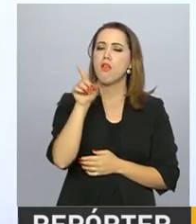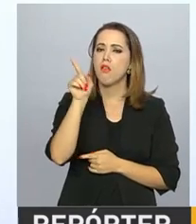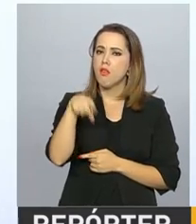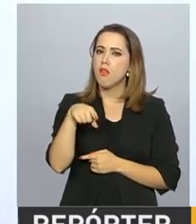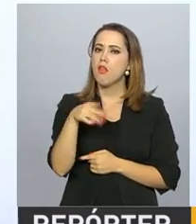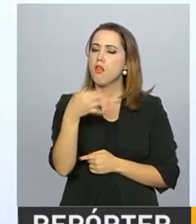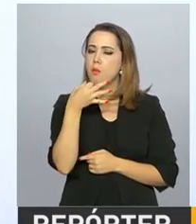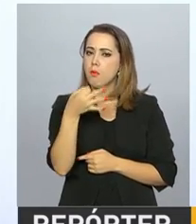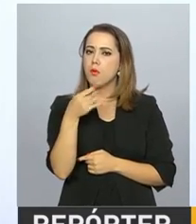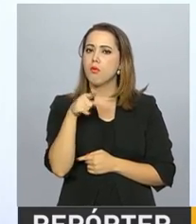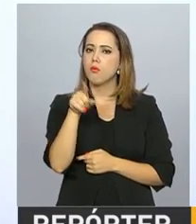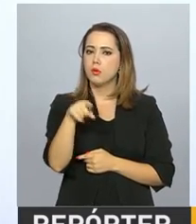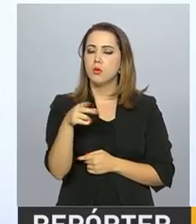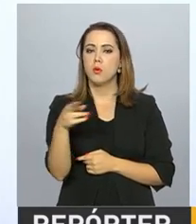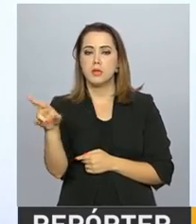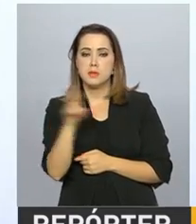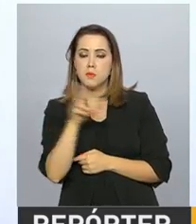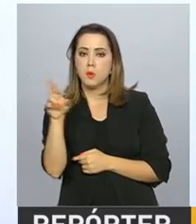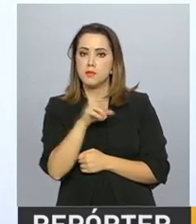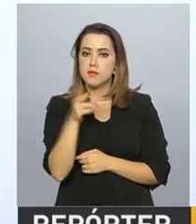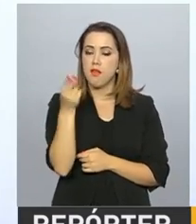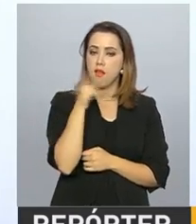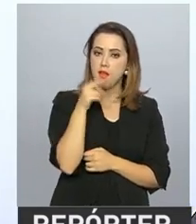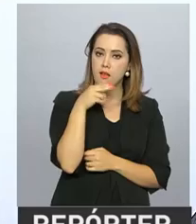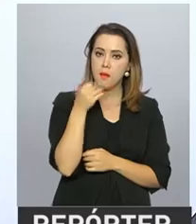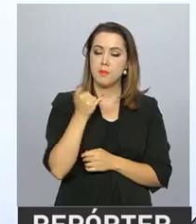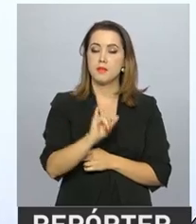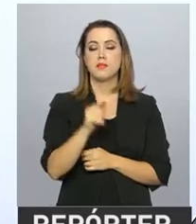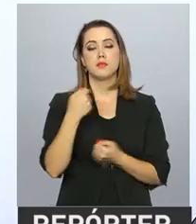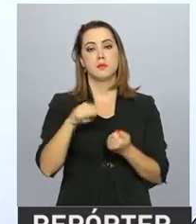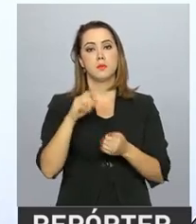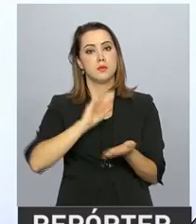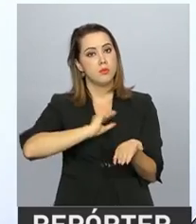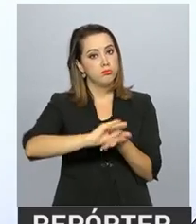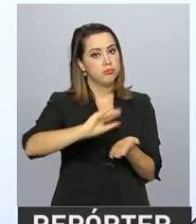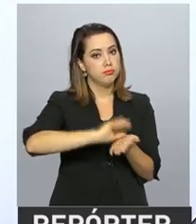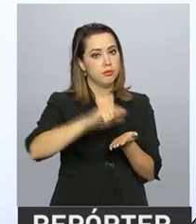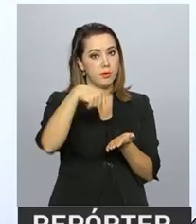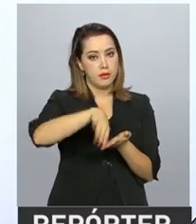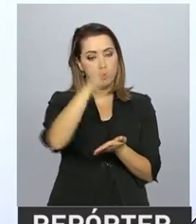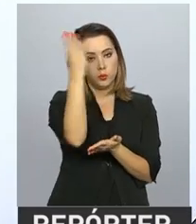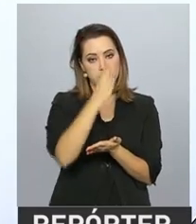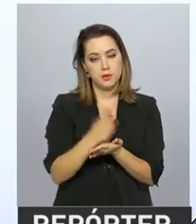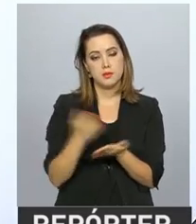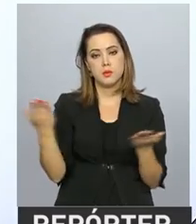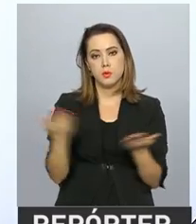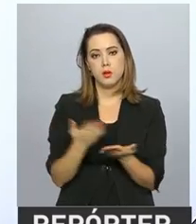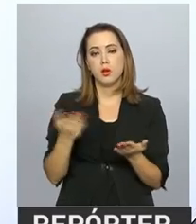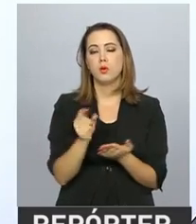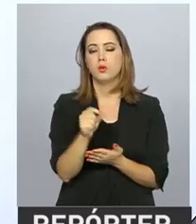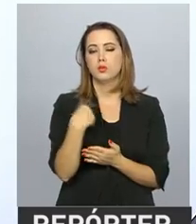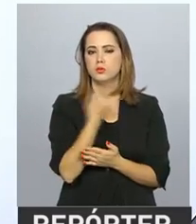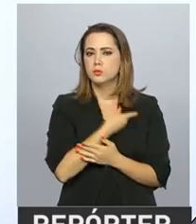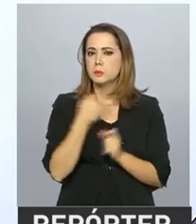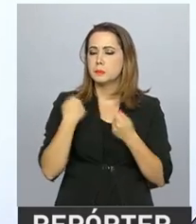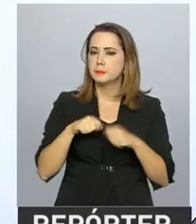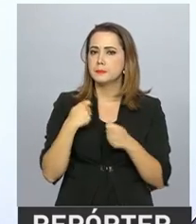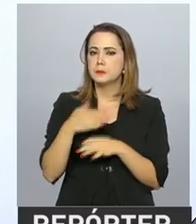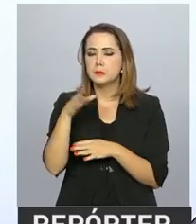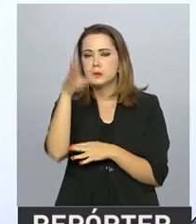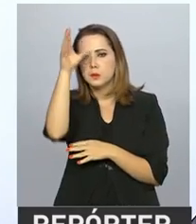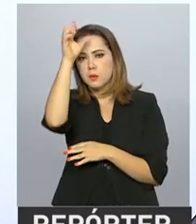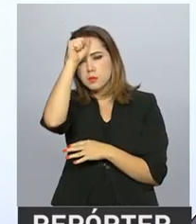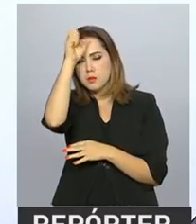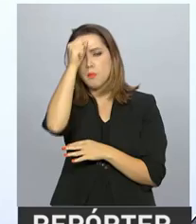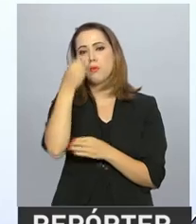resposta rápida em termos de investimentos eh no Brasil agora e eu acho que isso é uma uma situação que nós nós temos que aprender a